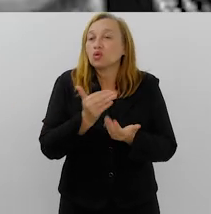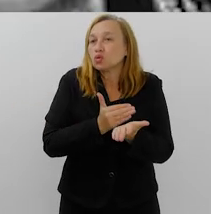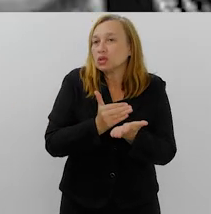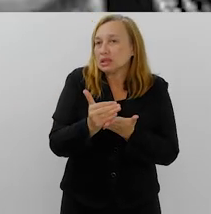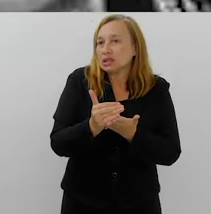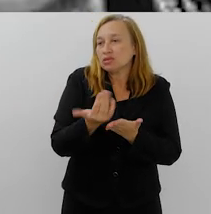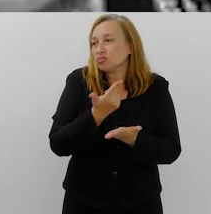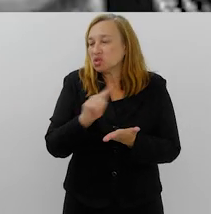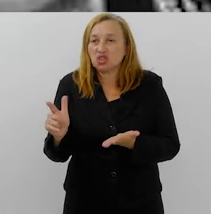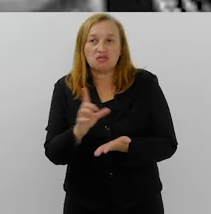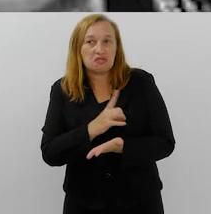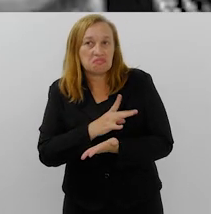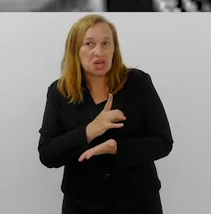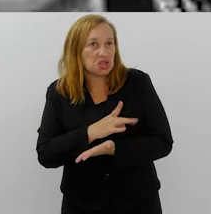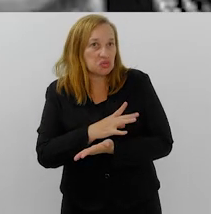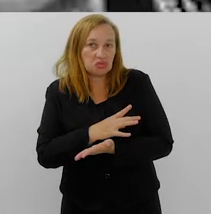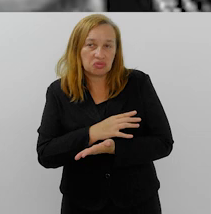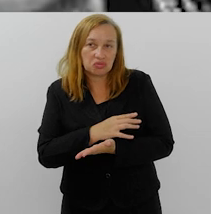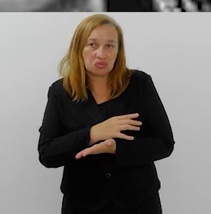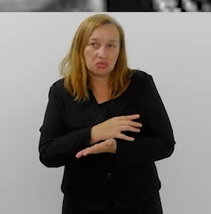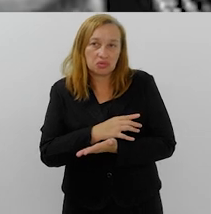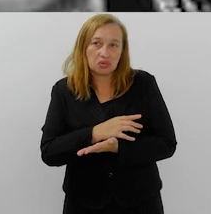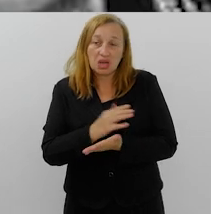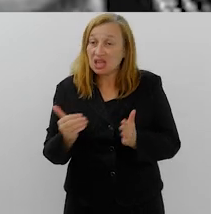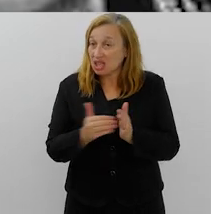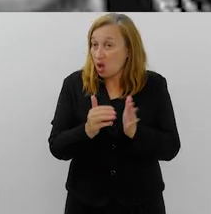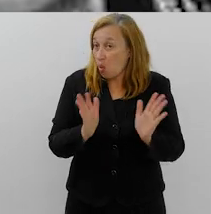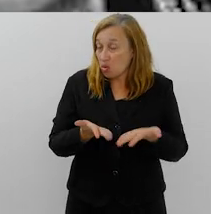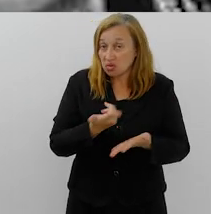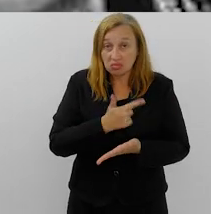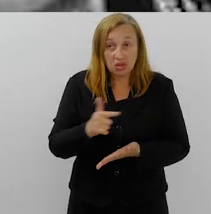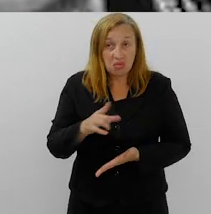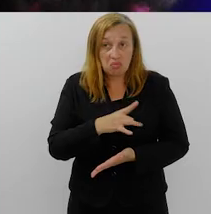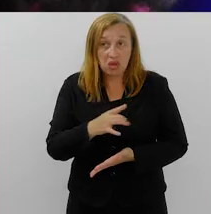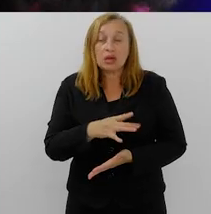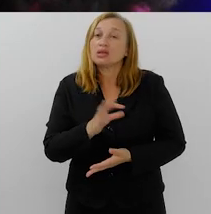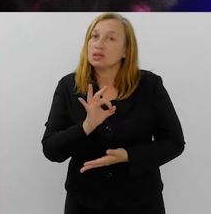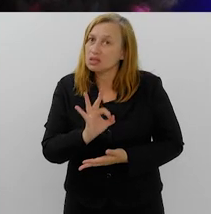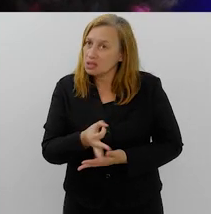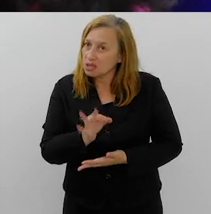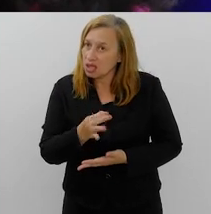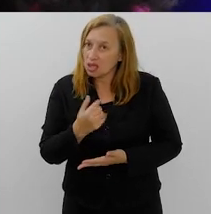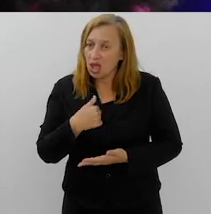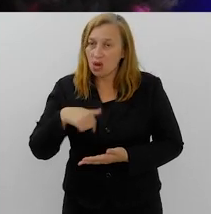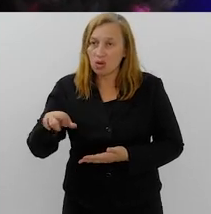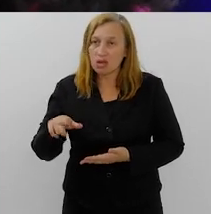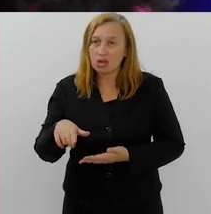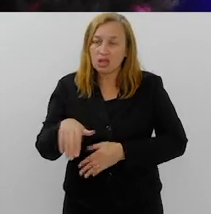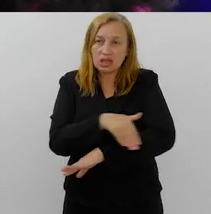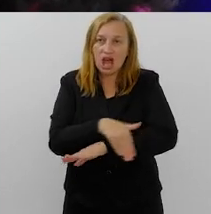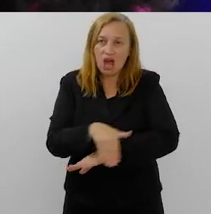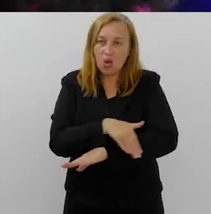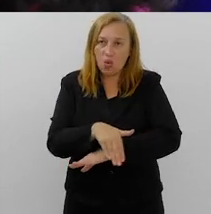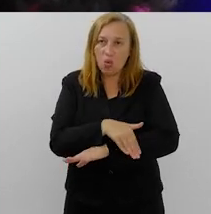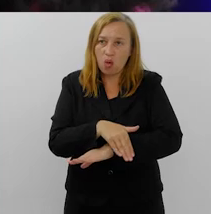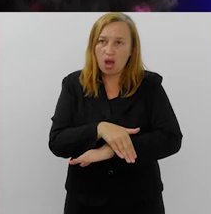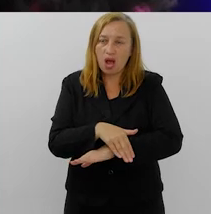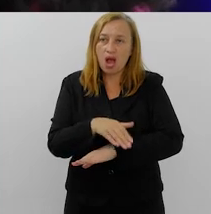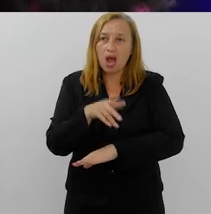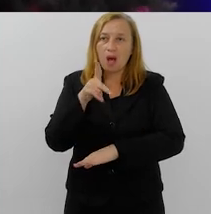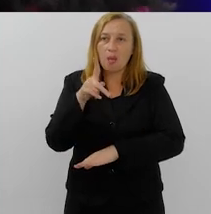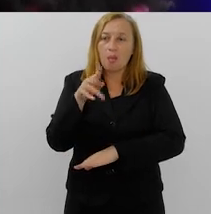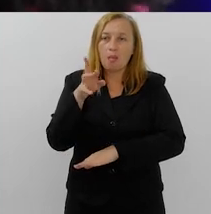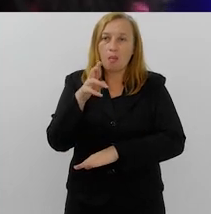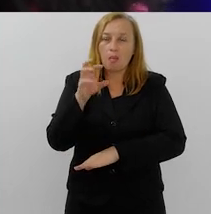procurei apoio desde o início não tive medo como não tenho medo até hoje óbvio que eu não ando na rua sem a